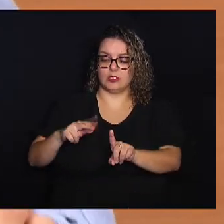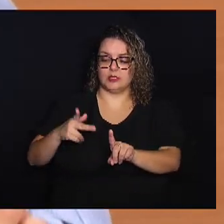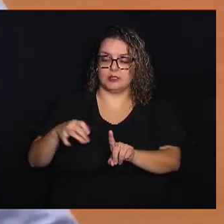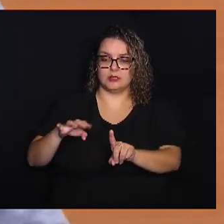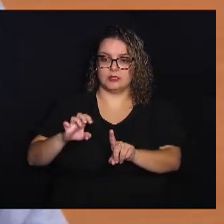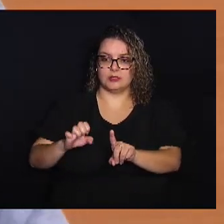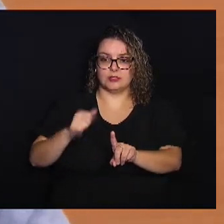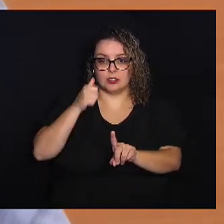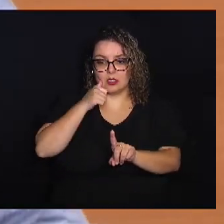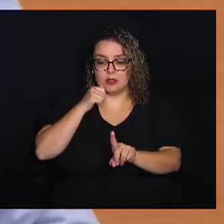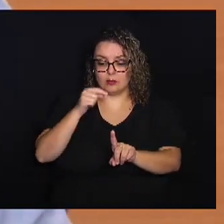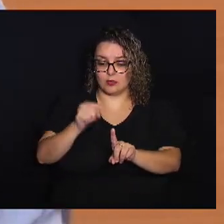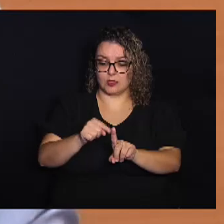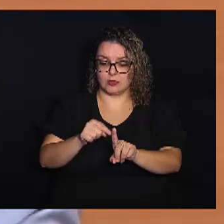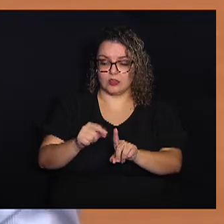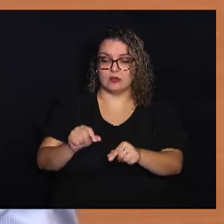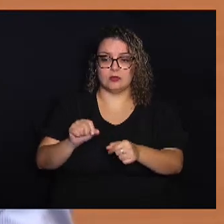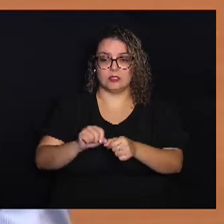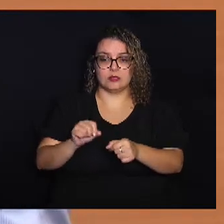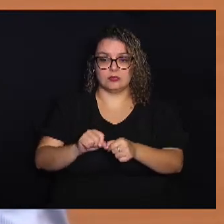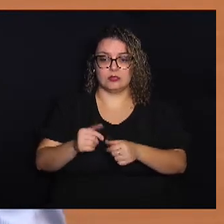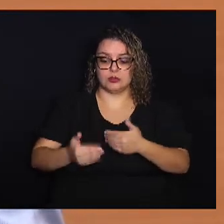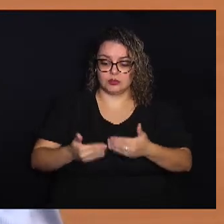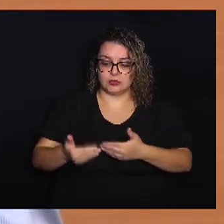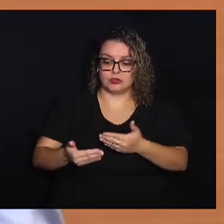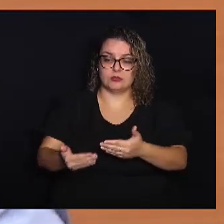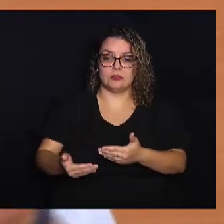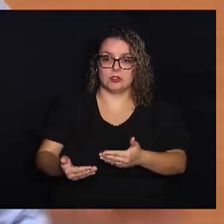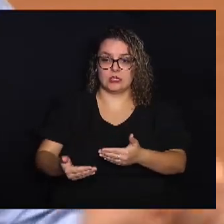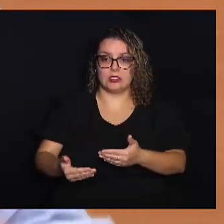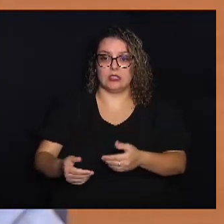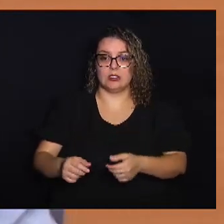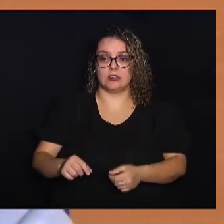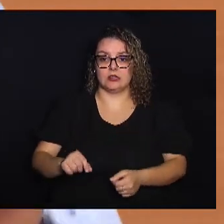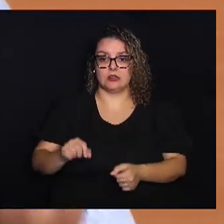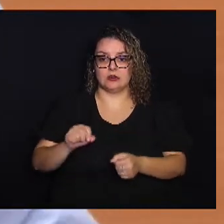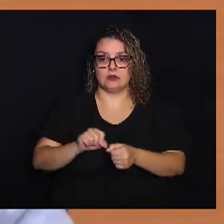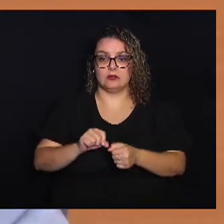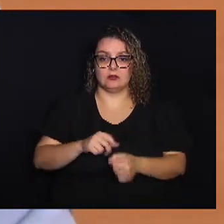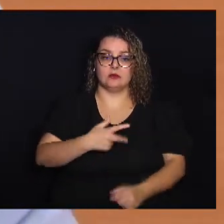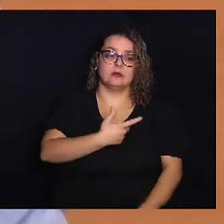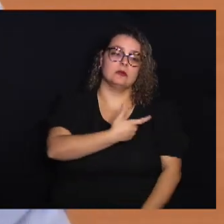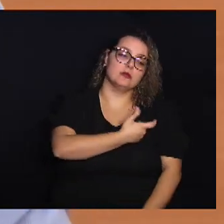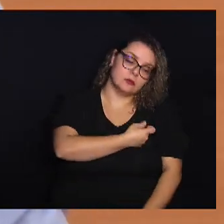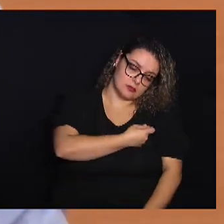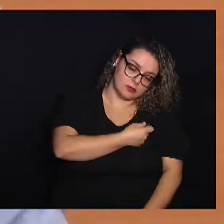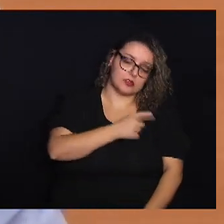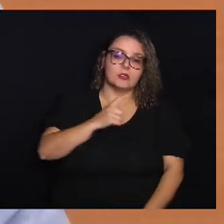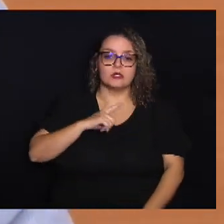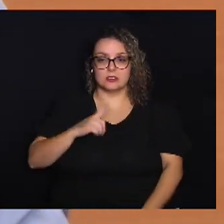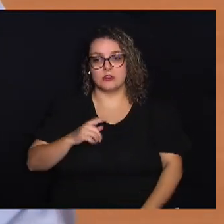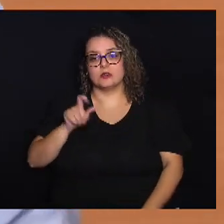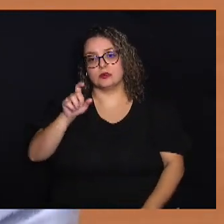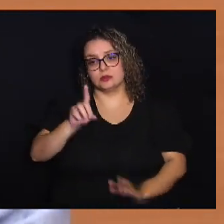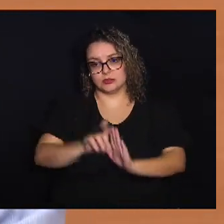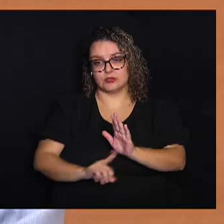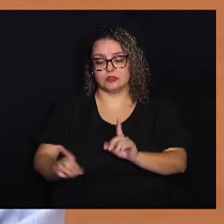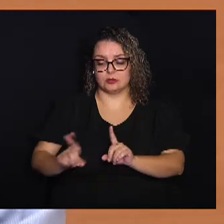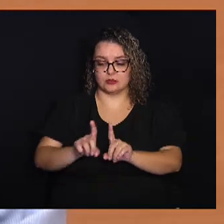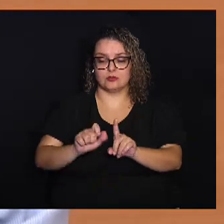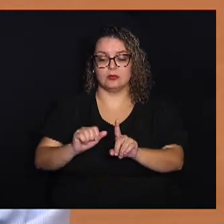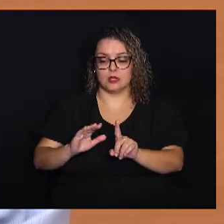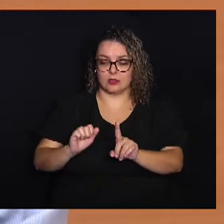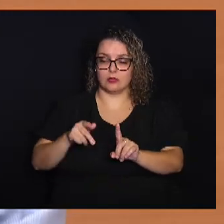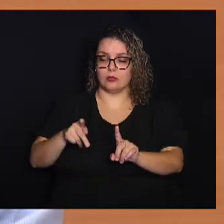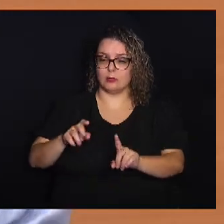durante realização de procedimentos em que ela vai ficar dormindo, tem o direito ao acompanhante. Também